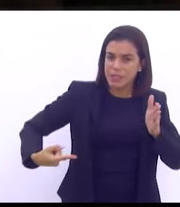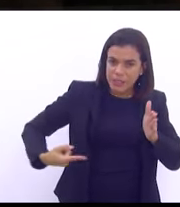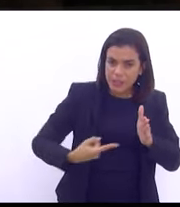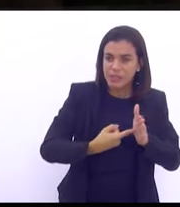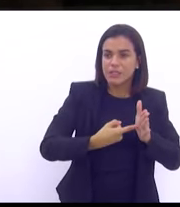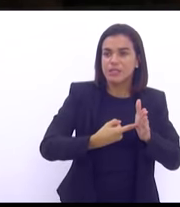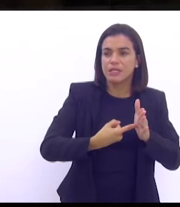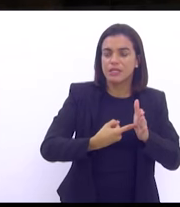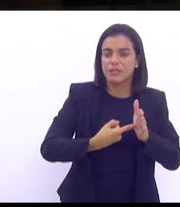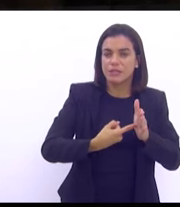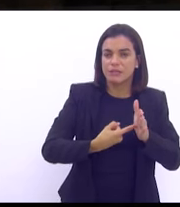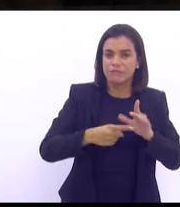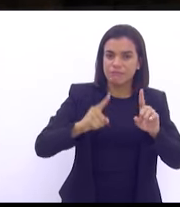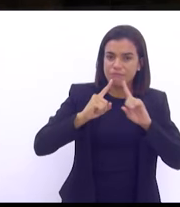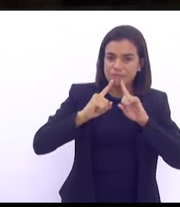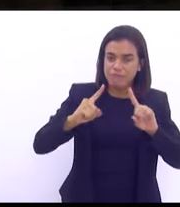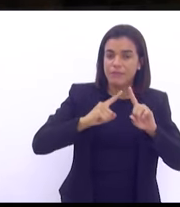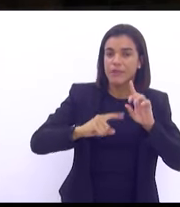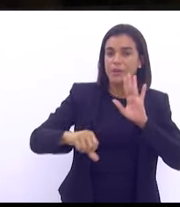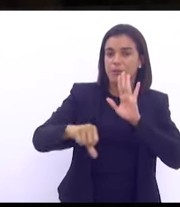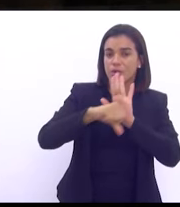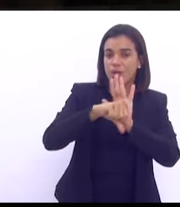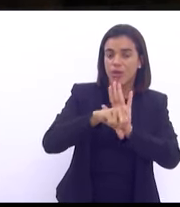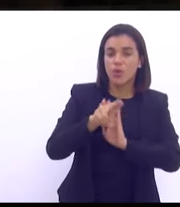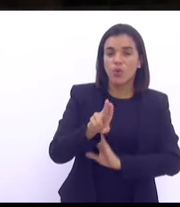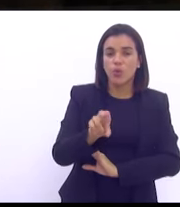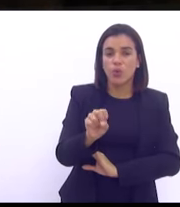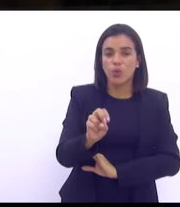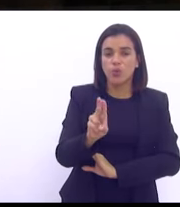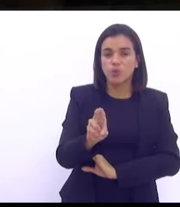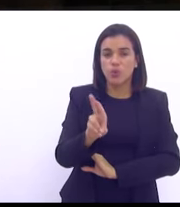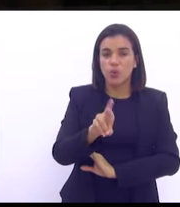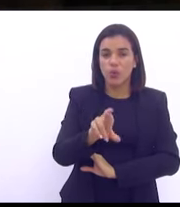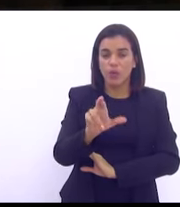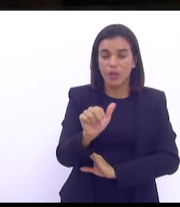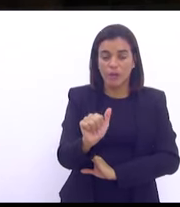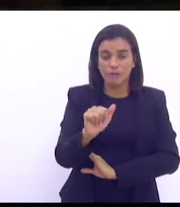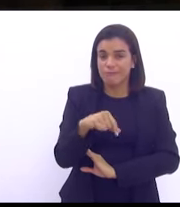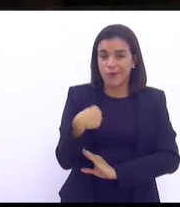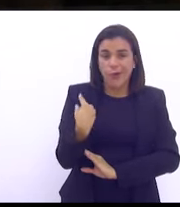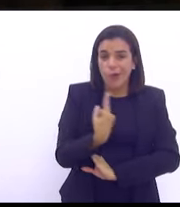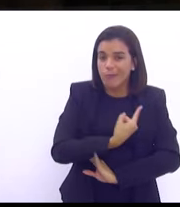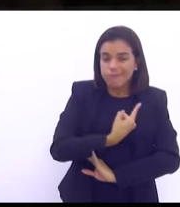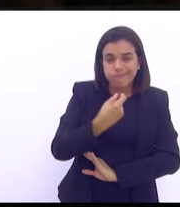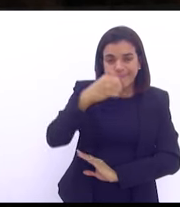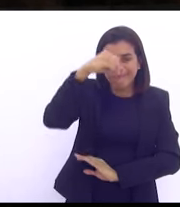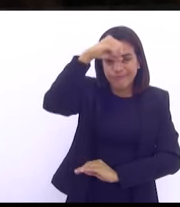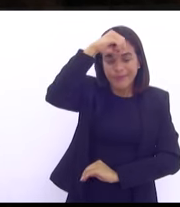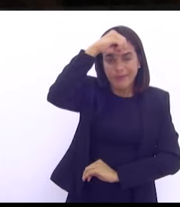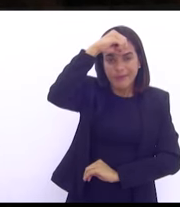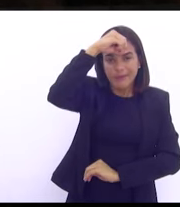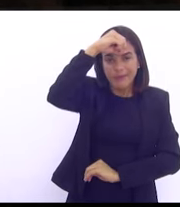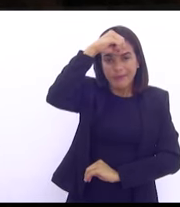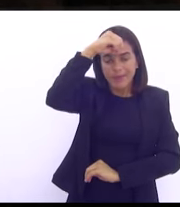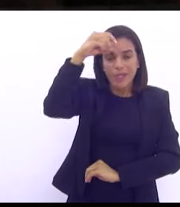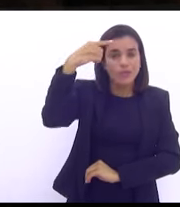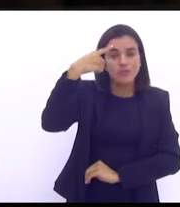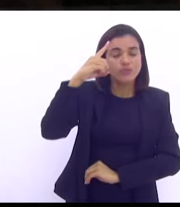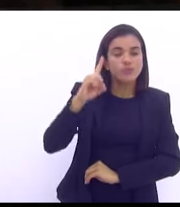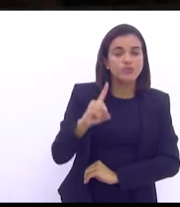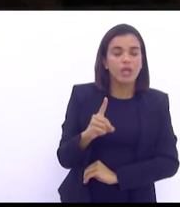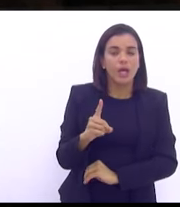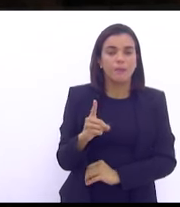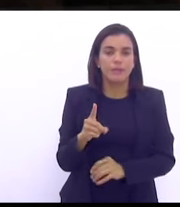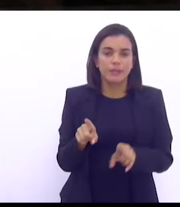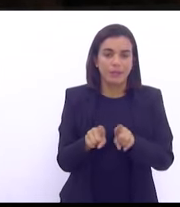denunciados por crime de usura. A gente não sabe mais hoje, nem aplica, deputado